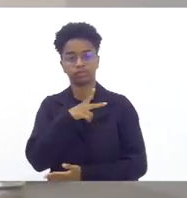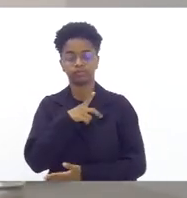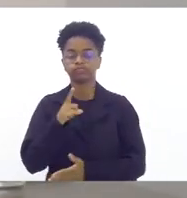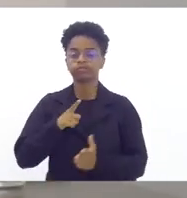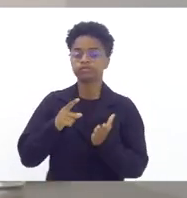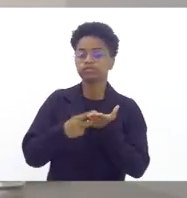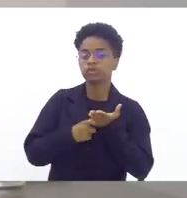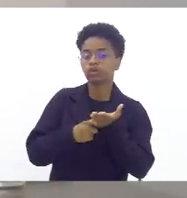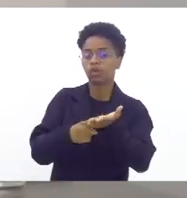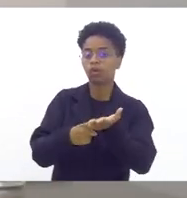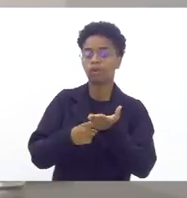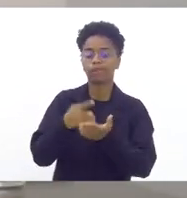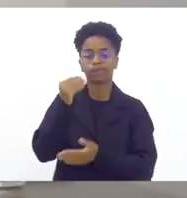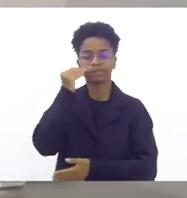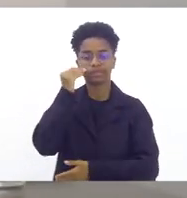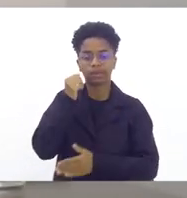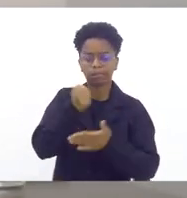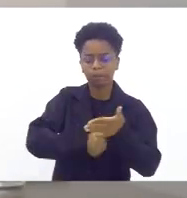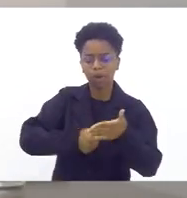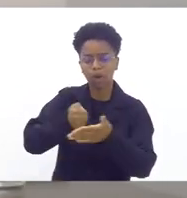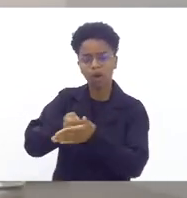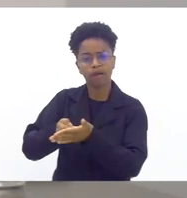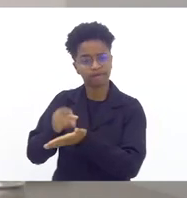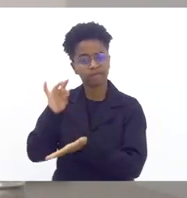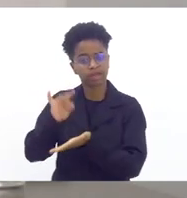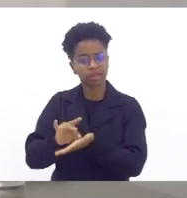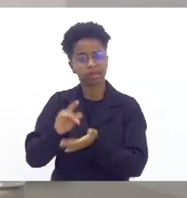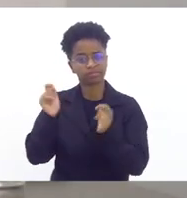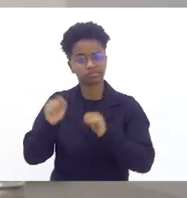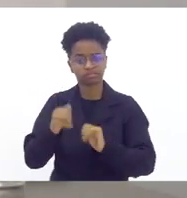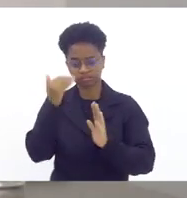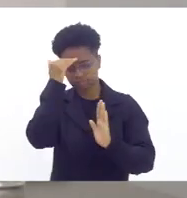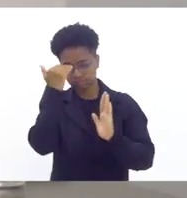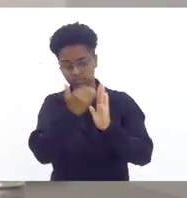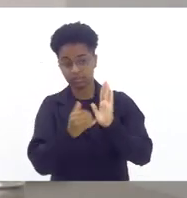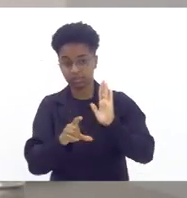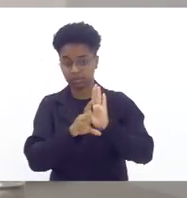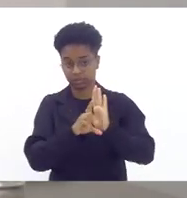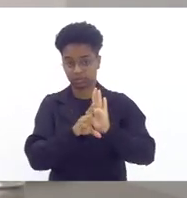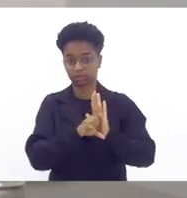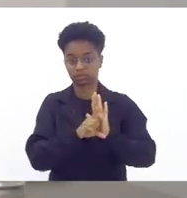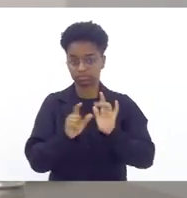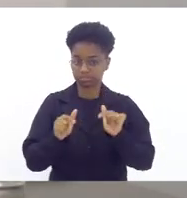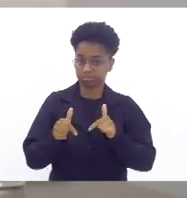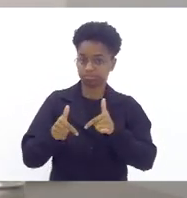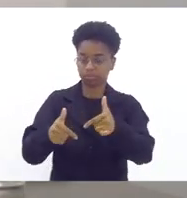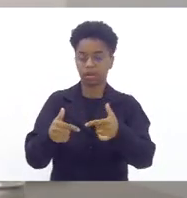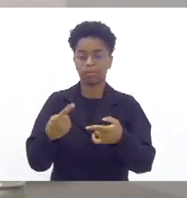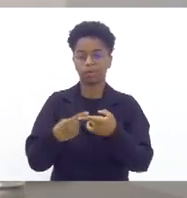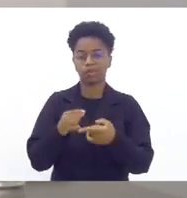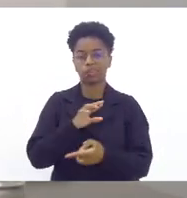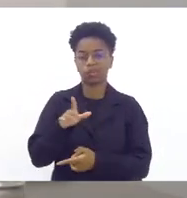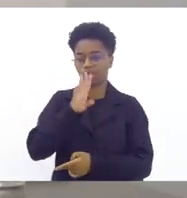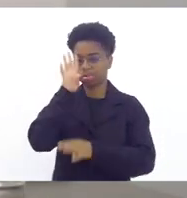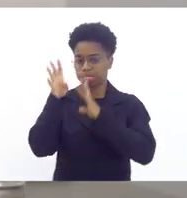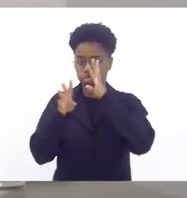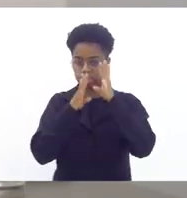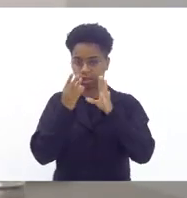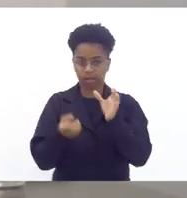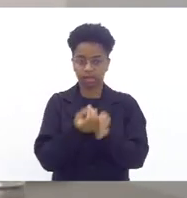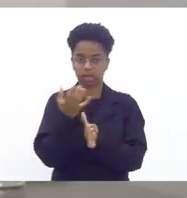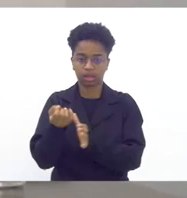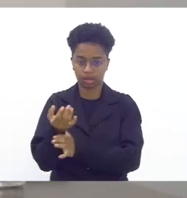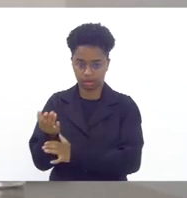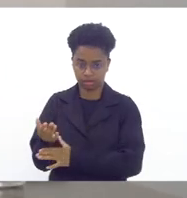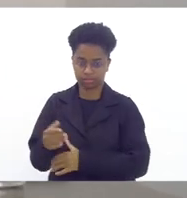exatamente lutar pela implementação dessa legislação, para que ela não seja apenas uma letra morta, como foi